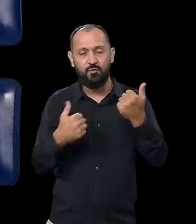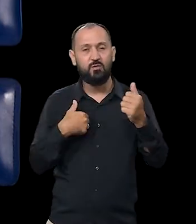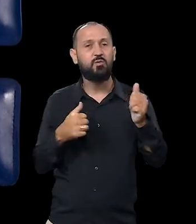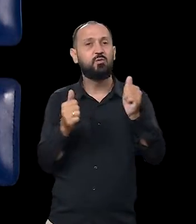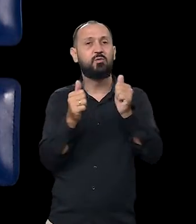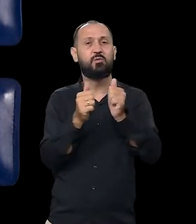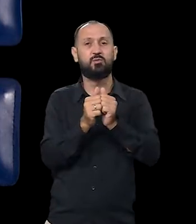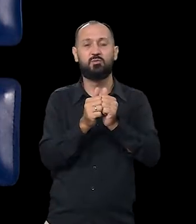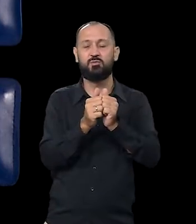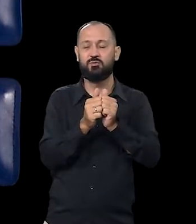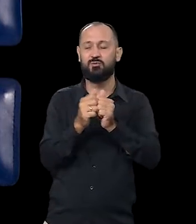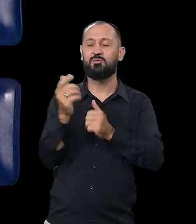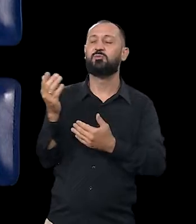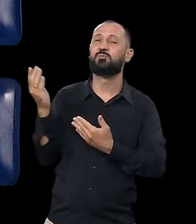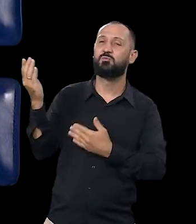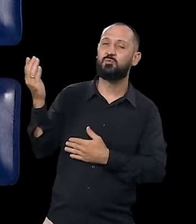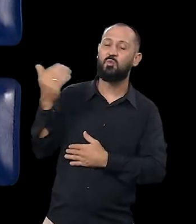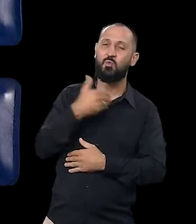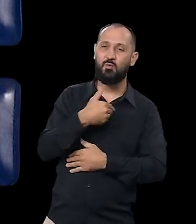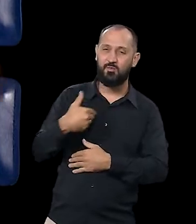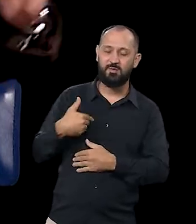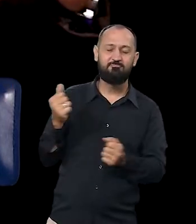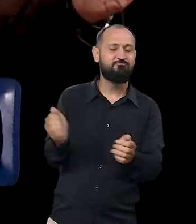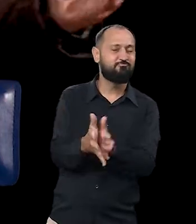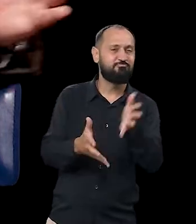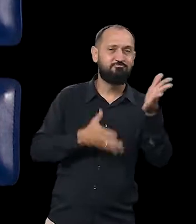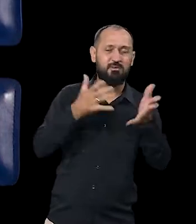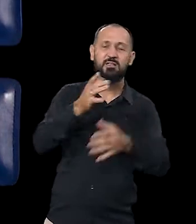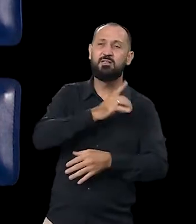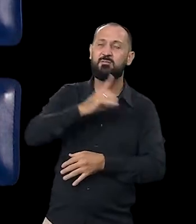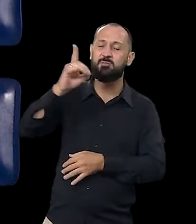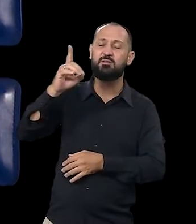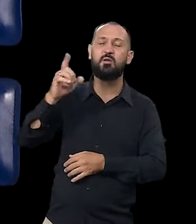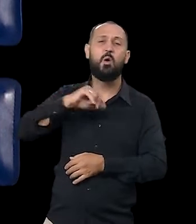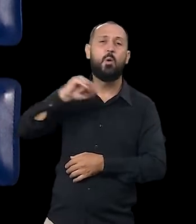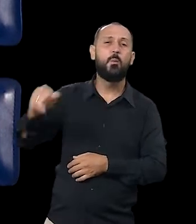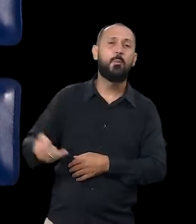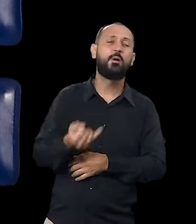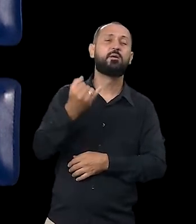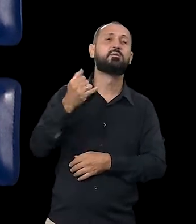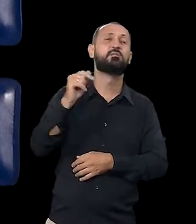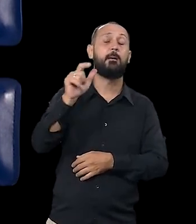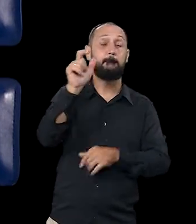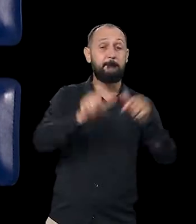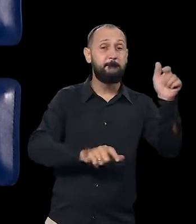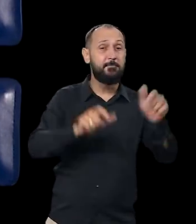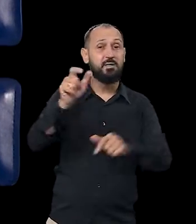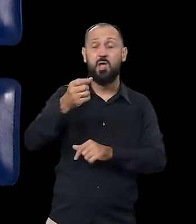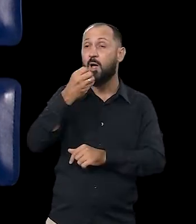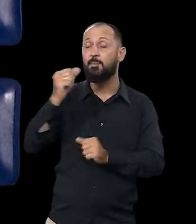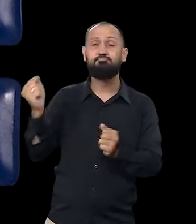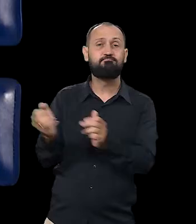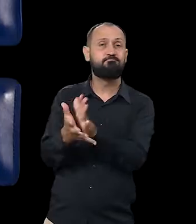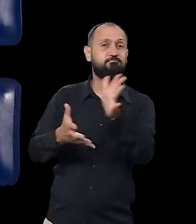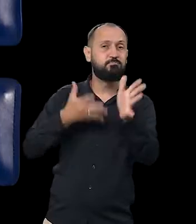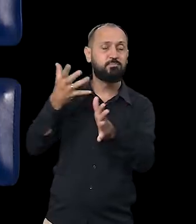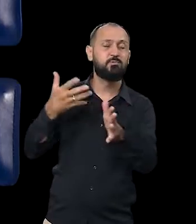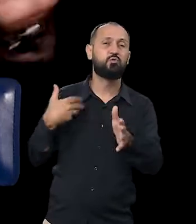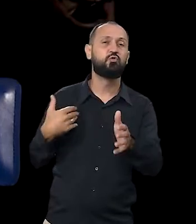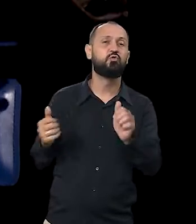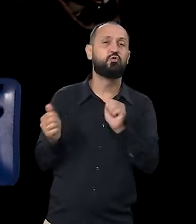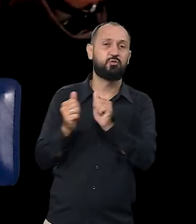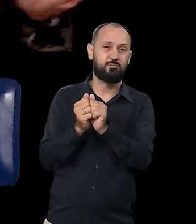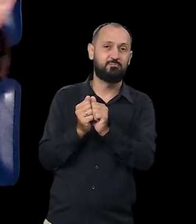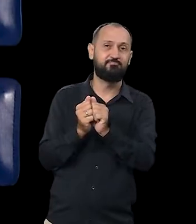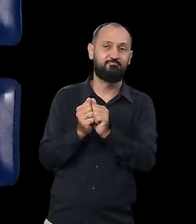do Rio, extraordinário governador, né? Deus me deu sempre a oportunidade de colocar pessoas extraordinárias do meu